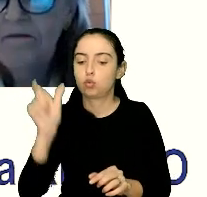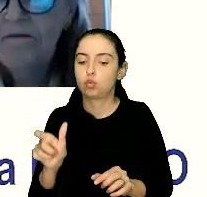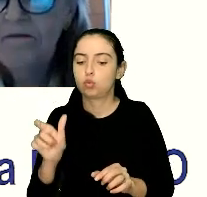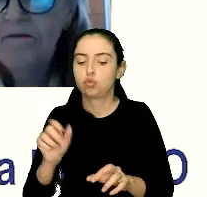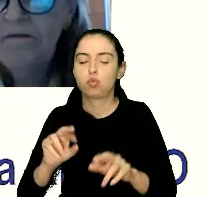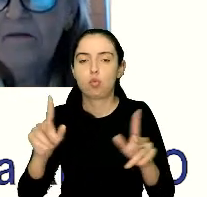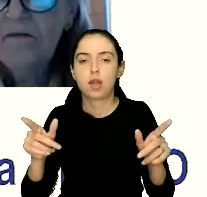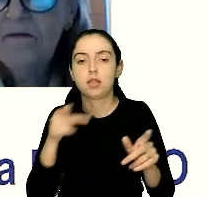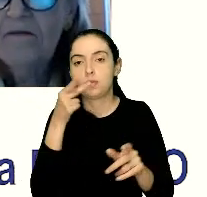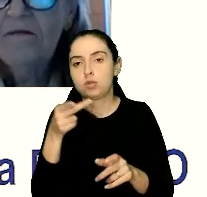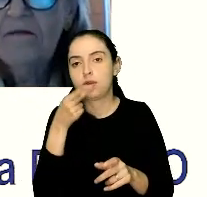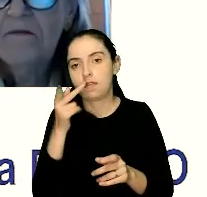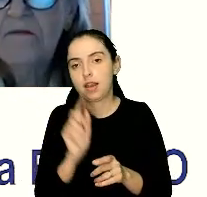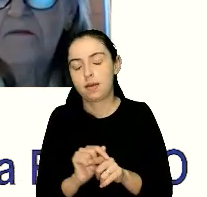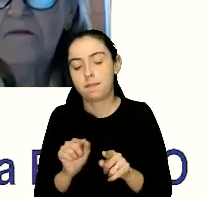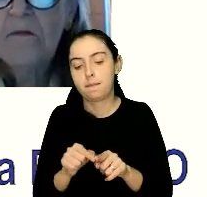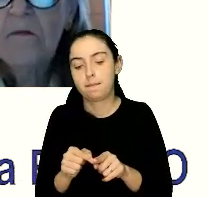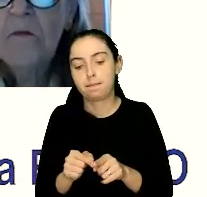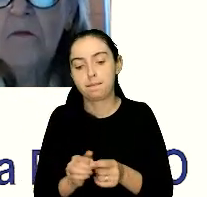dizem.